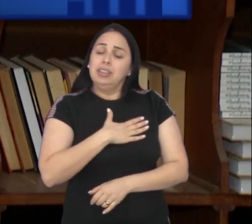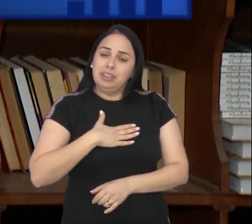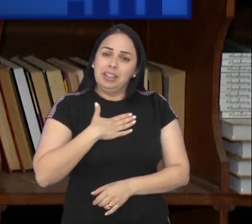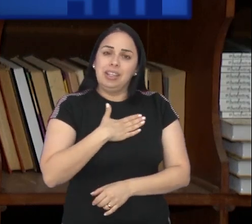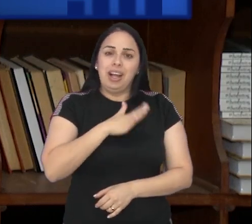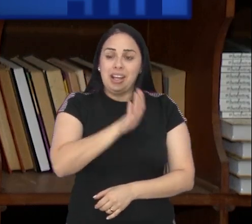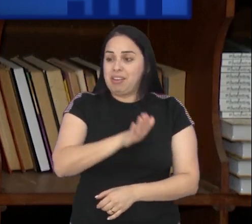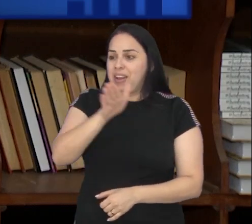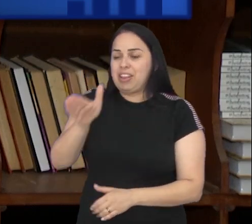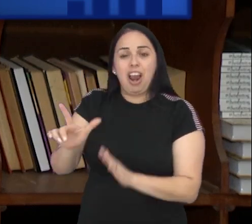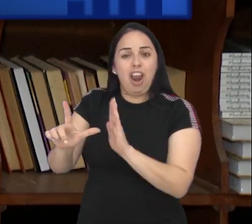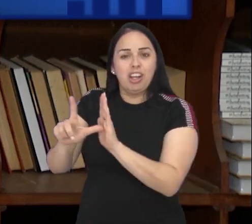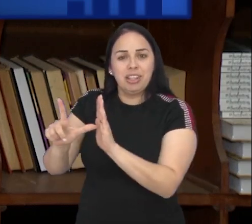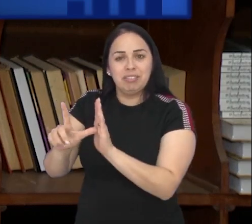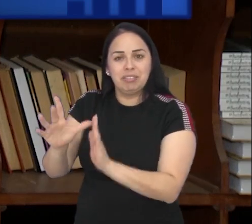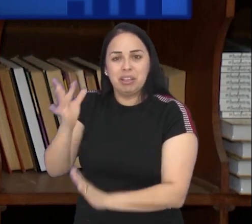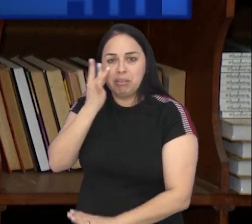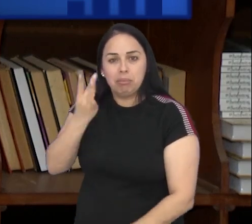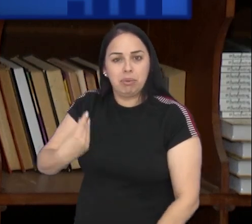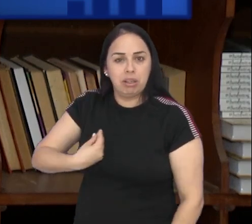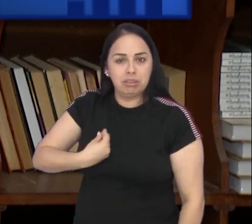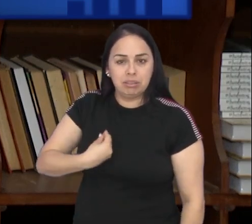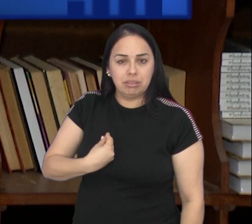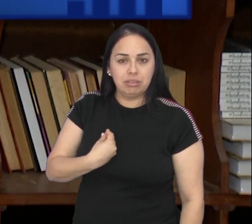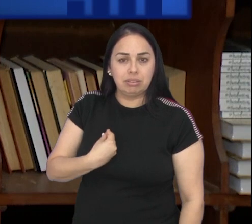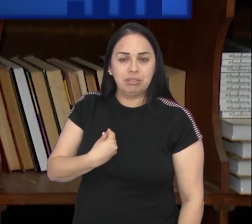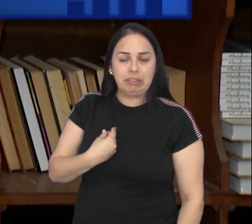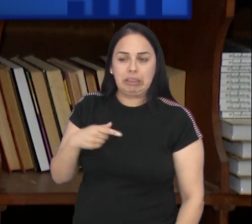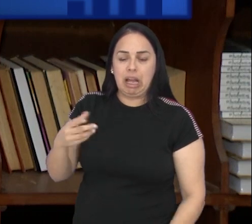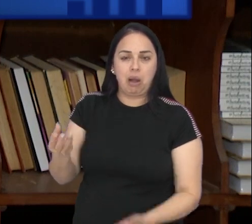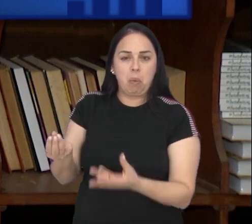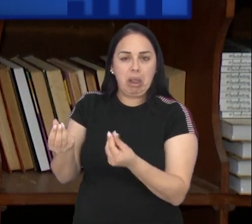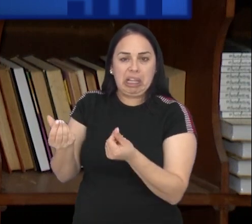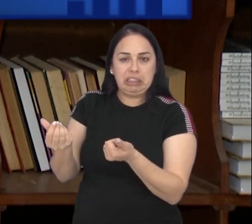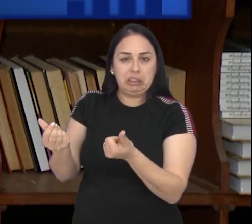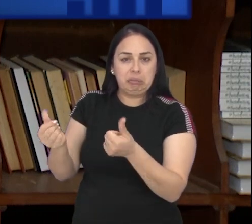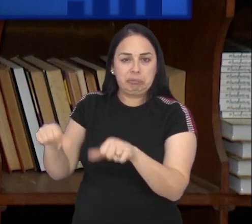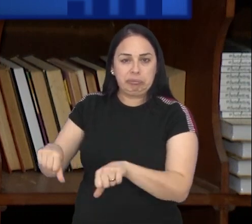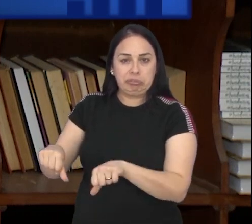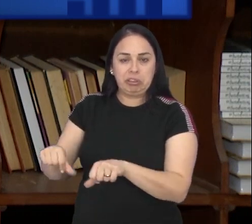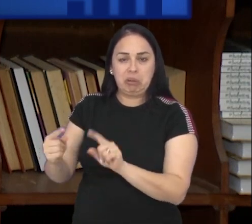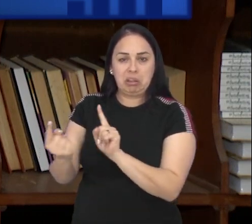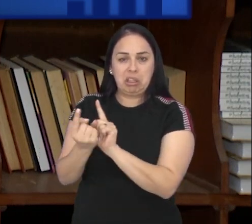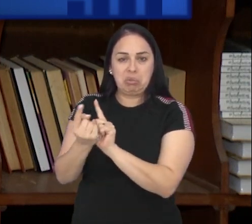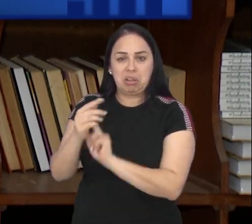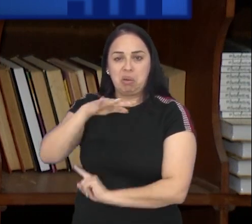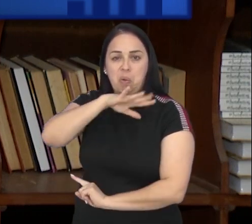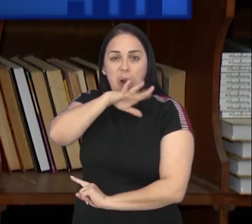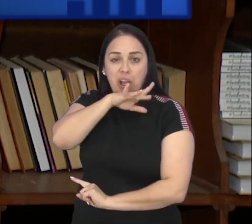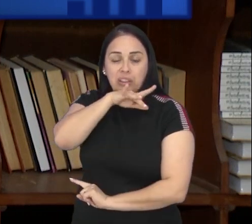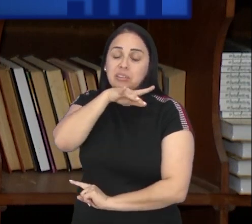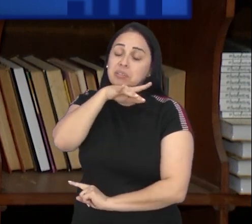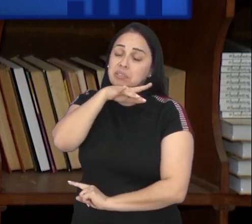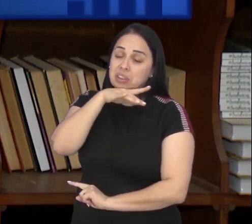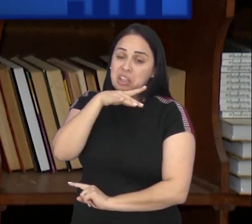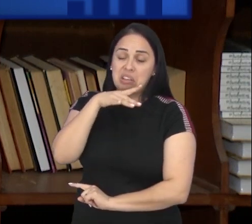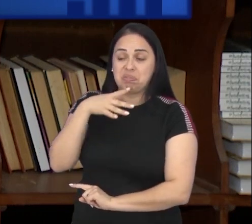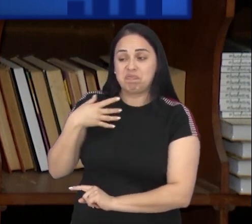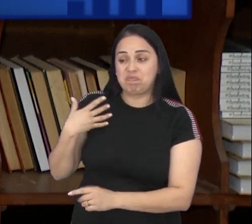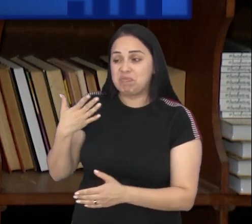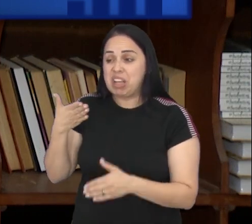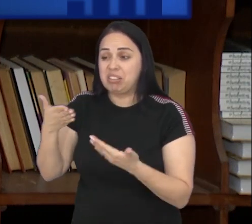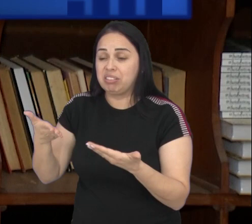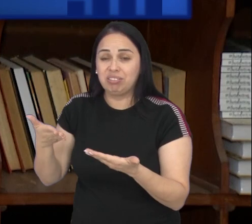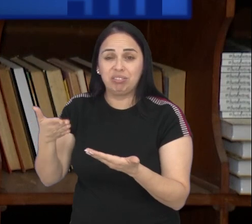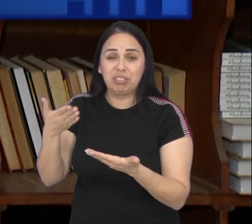vontade de ir lá e conhecer a loja. Aí você chega na loja, o nível de qualidade não se mantém, o atendimento não é tão bom, né? A experiência não